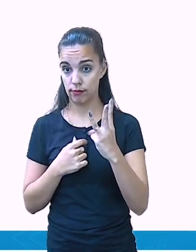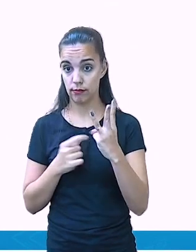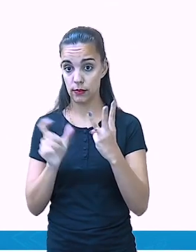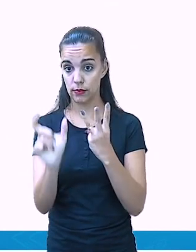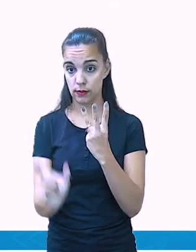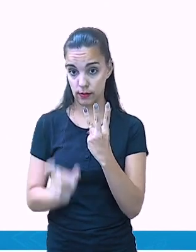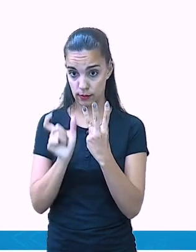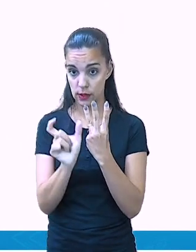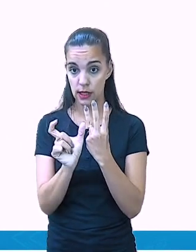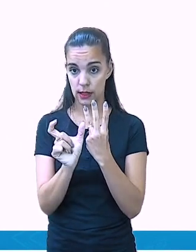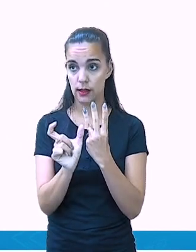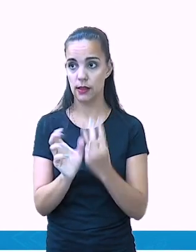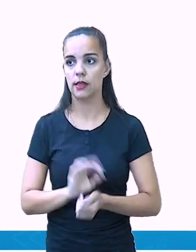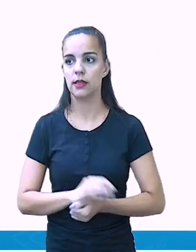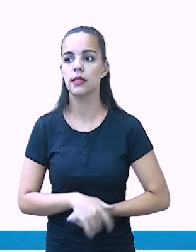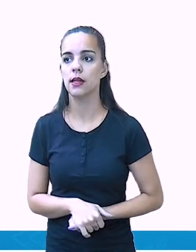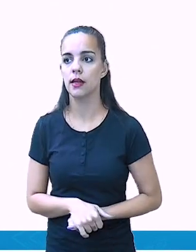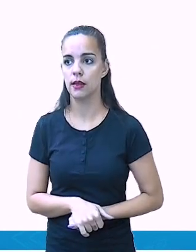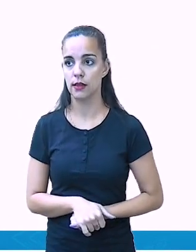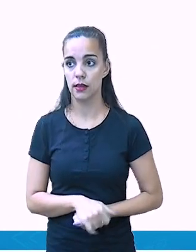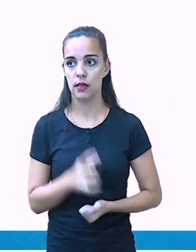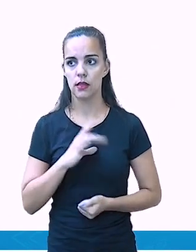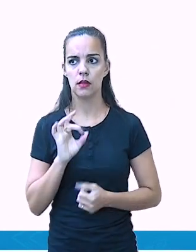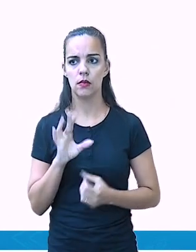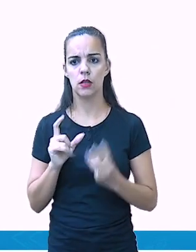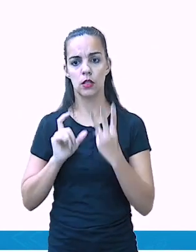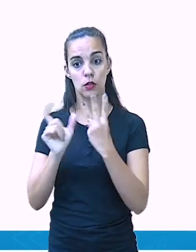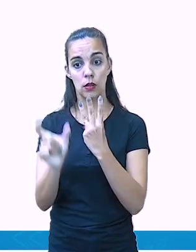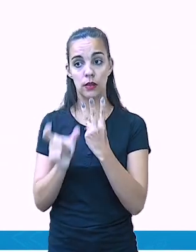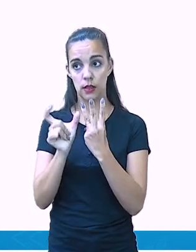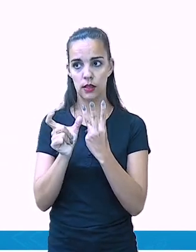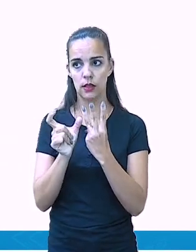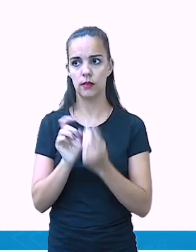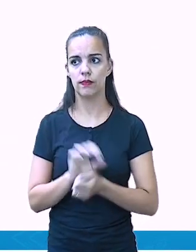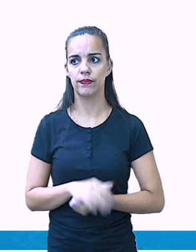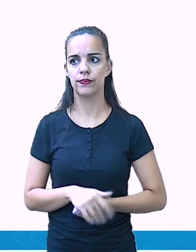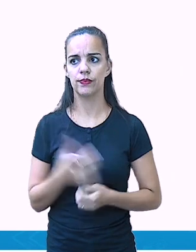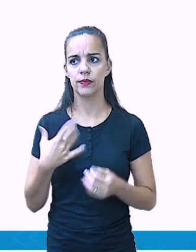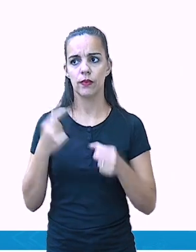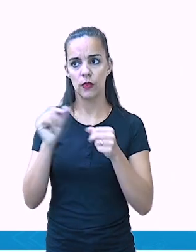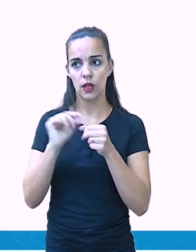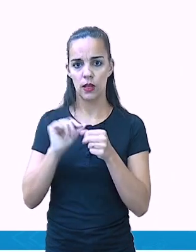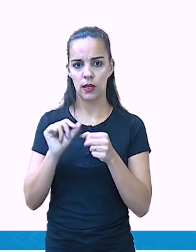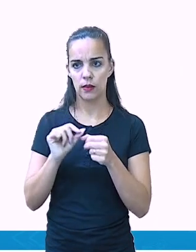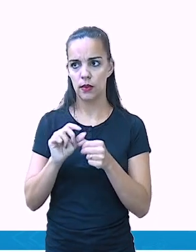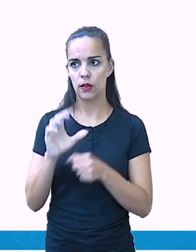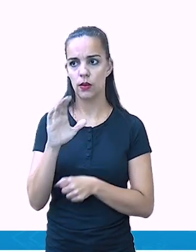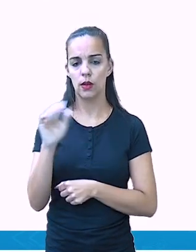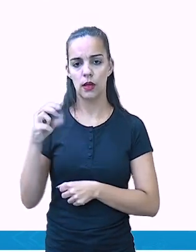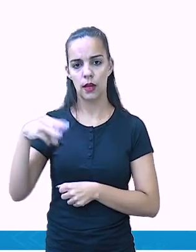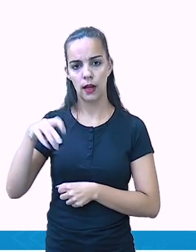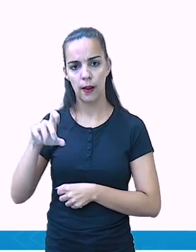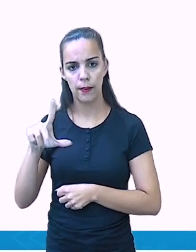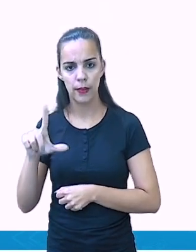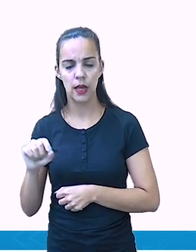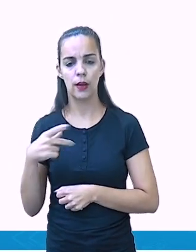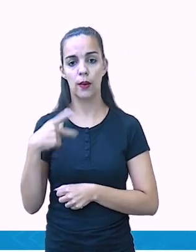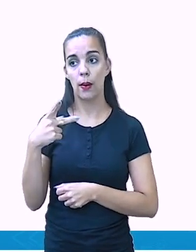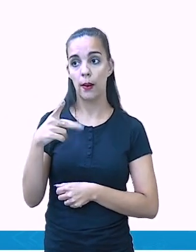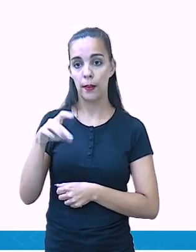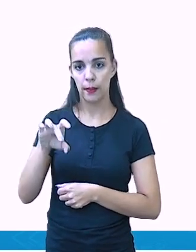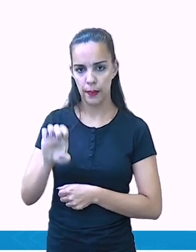gente dá para classificar essa palavra? É a trissílaba. Então, vocês vão fazer isso com a palavra camelo,